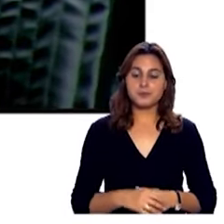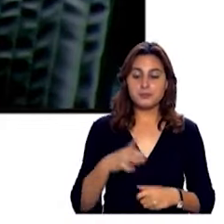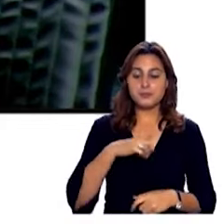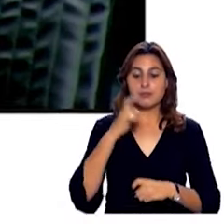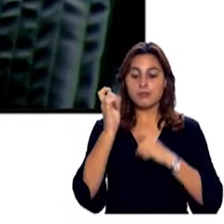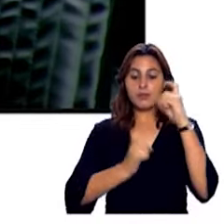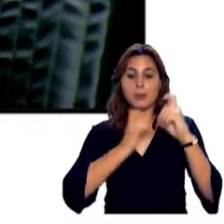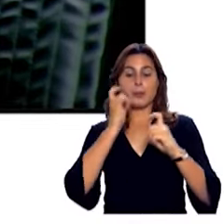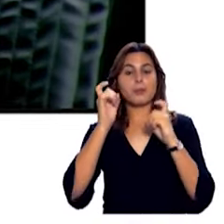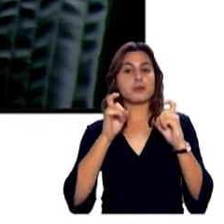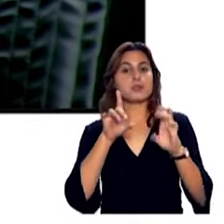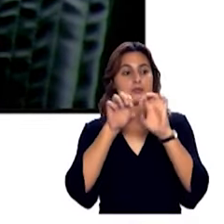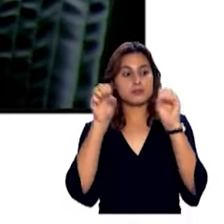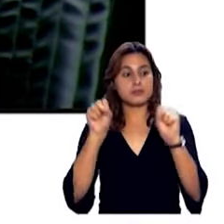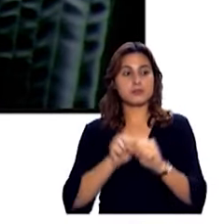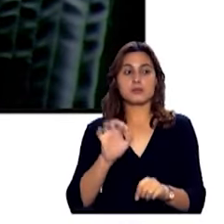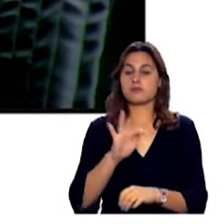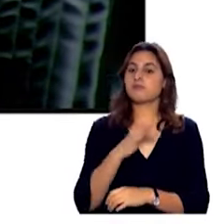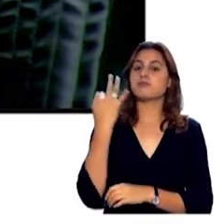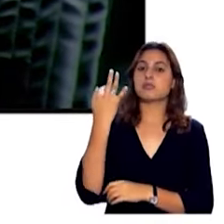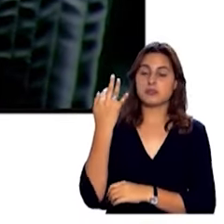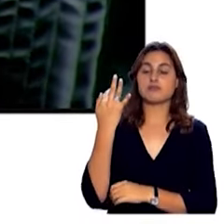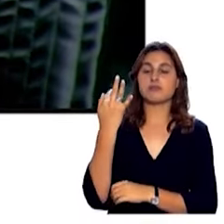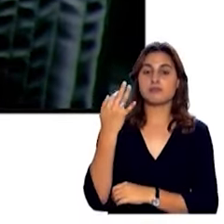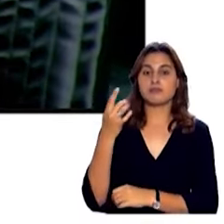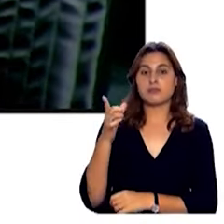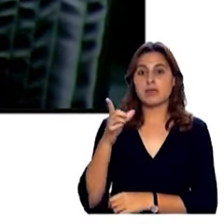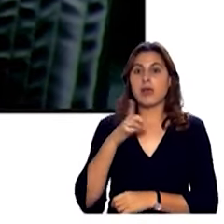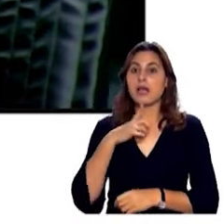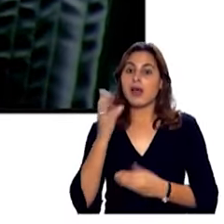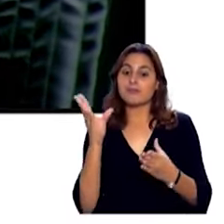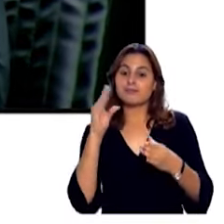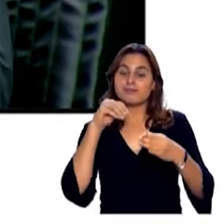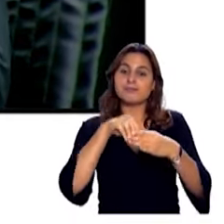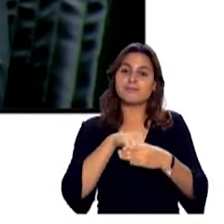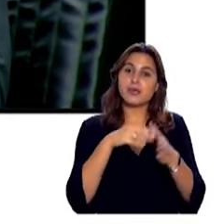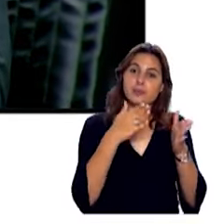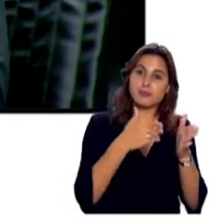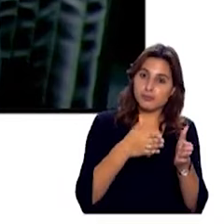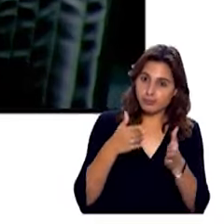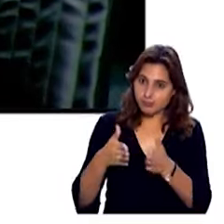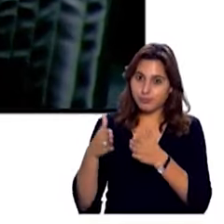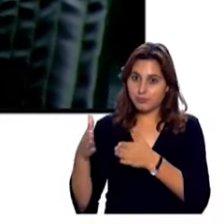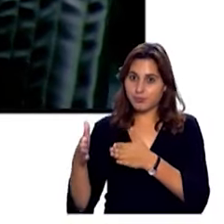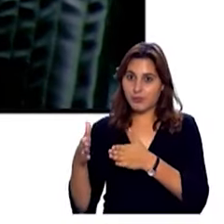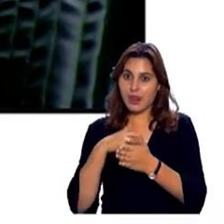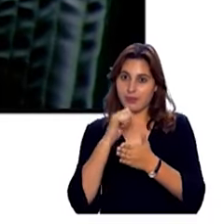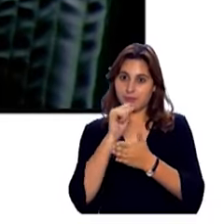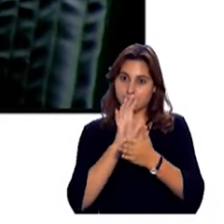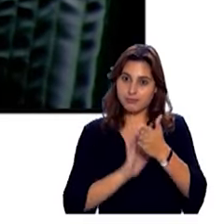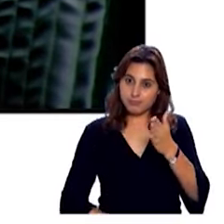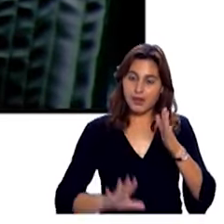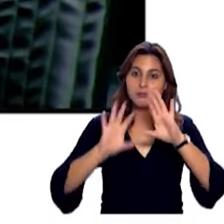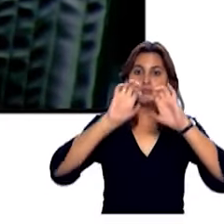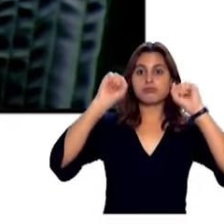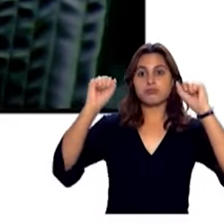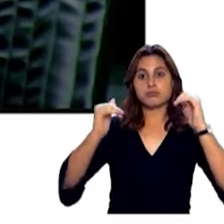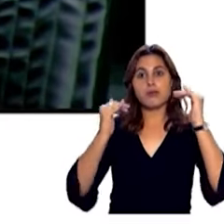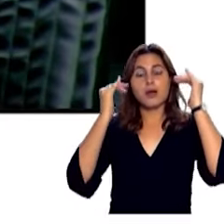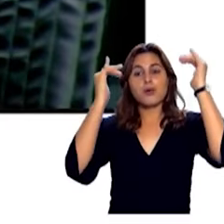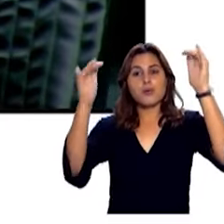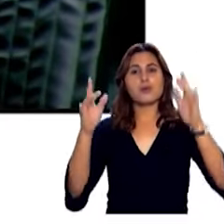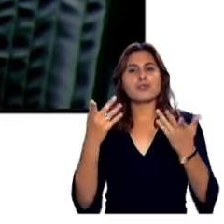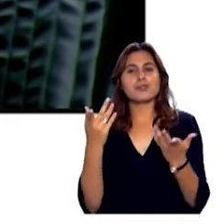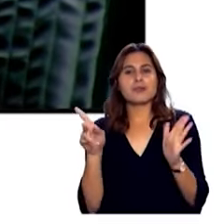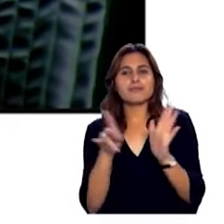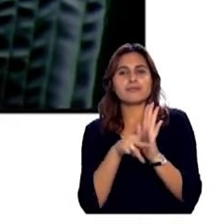do sistema francês em atuar dentro de um modelo em que a atividade da corte não seja propriamente